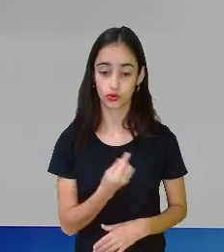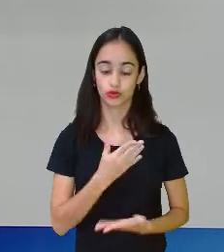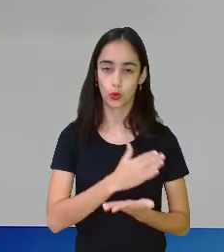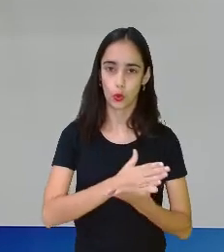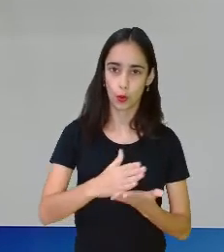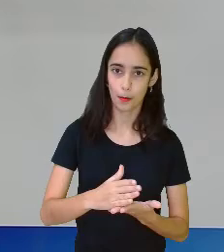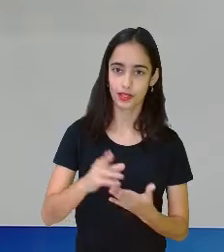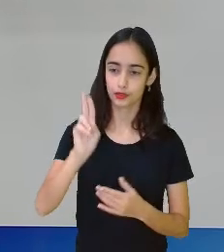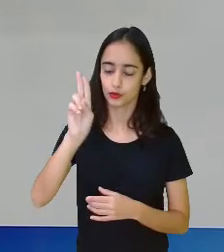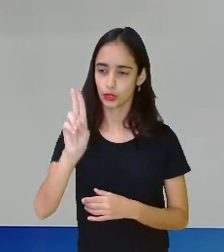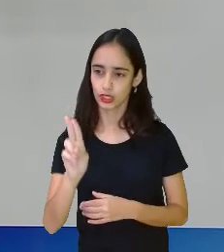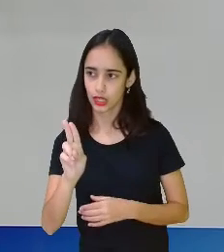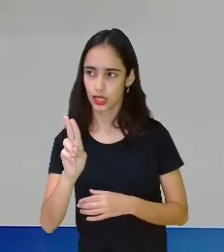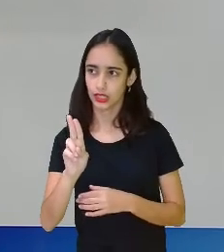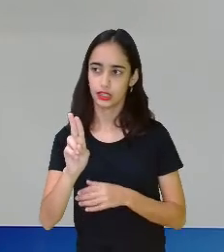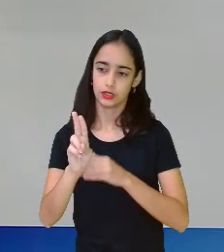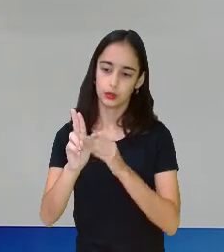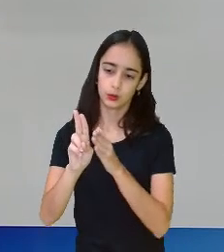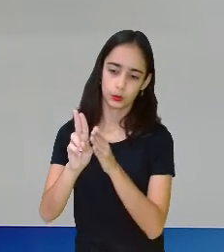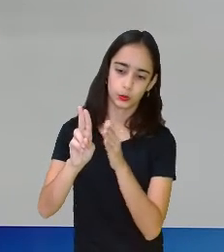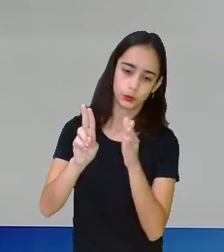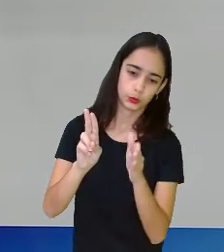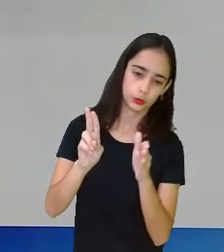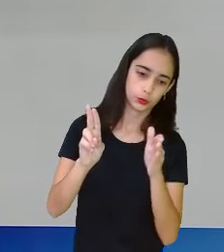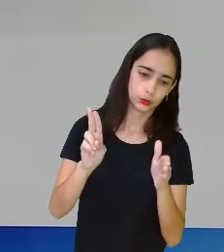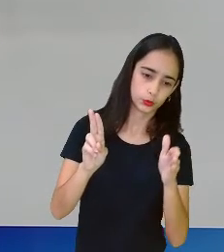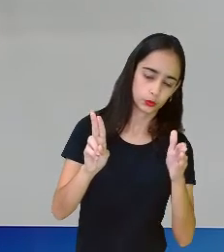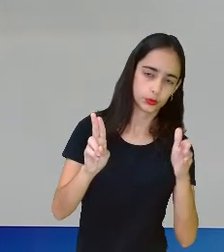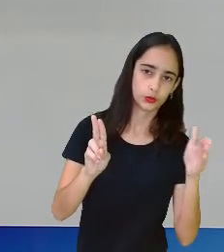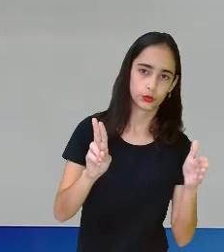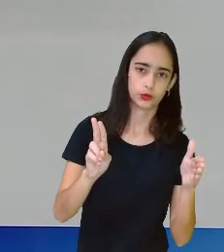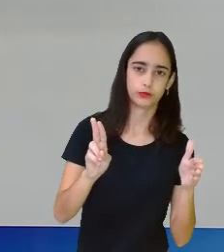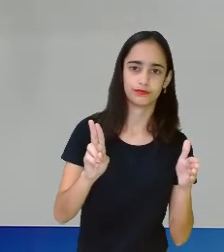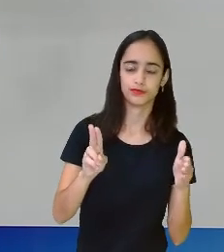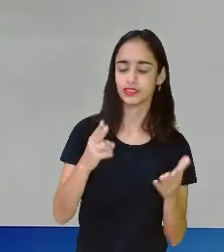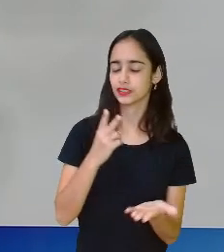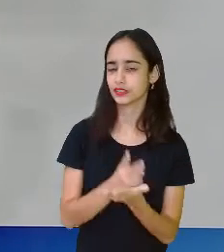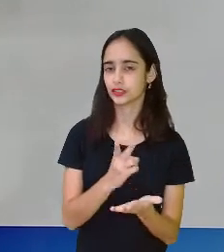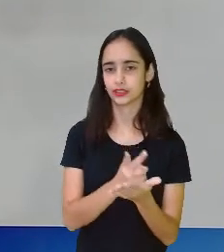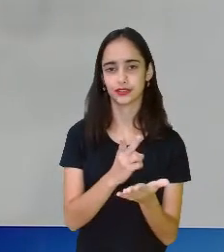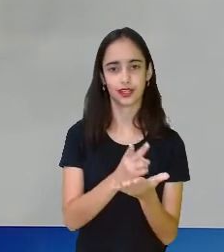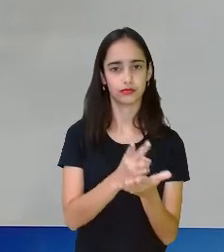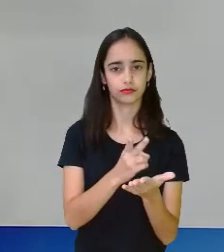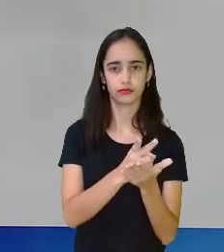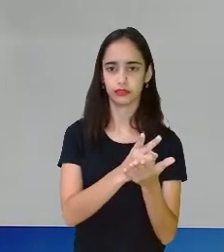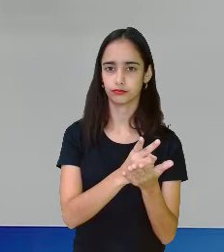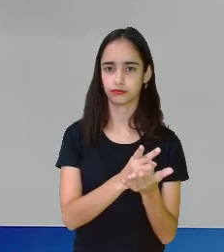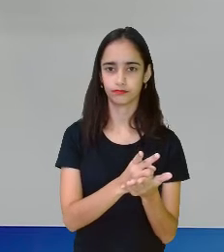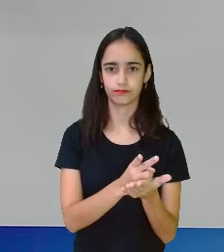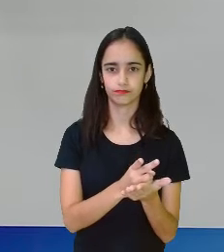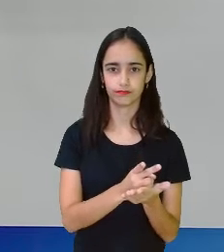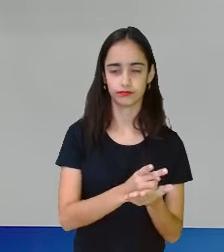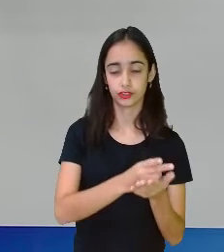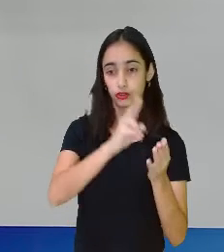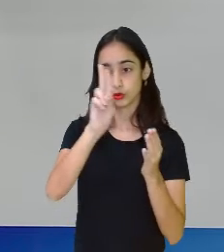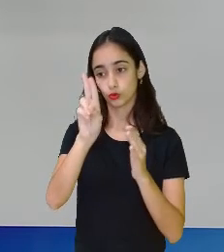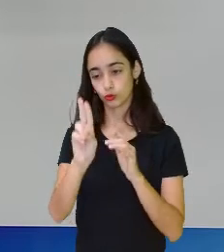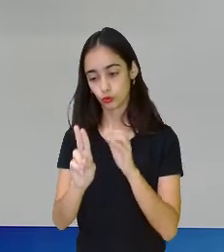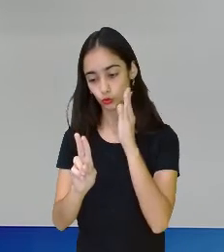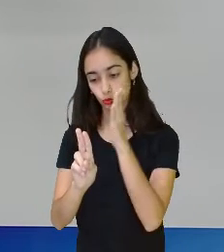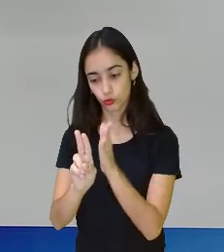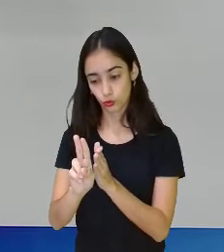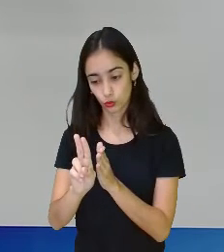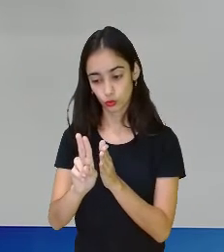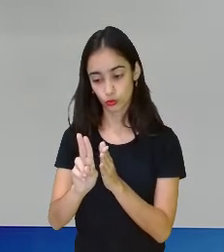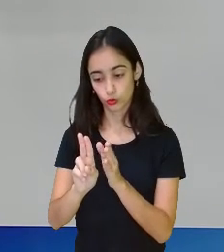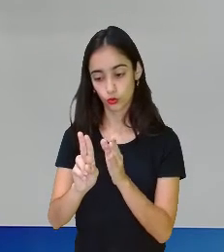frente, aliás, para trás, né? Do meu posicionamento é da esquerda para a direita, do seu não.